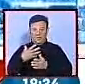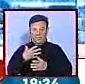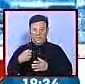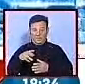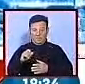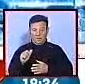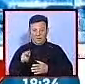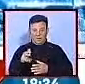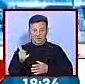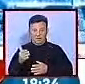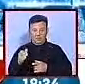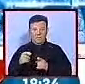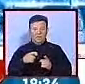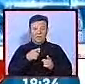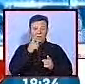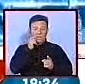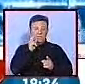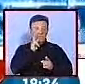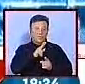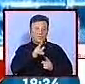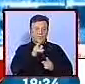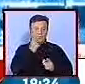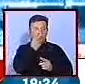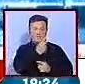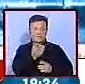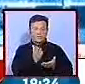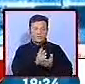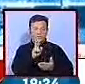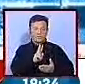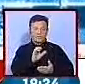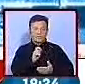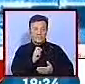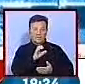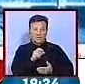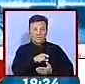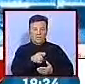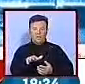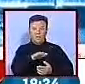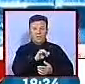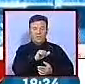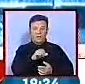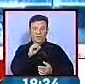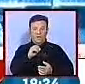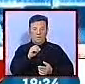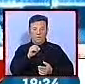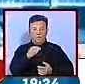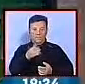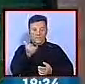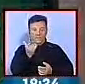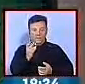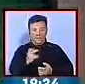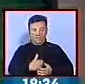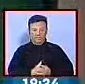André Castro Ribeiro acompanhou a visita dos alunos da Escola Secundária do Cerco à área da ótica.